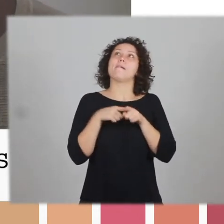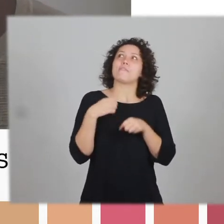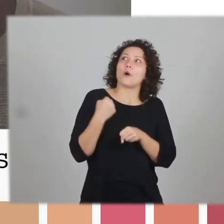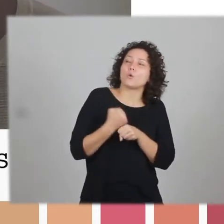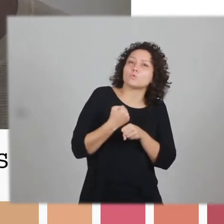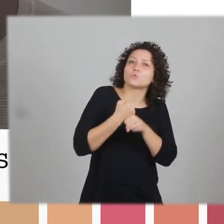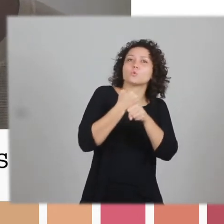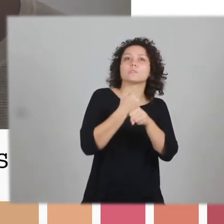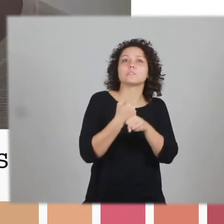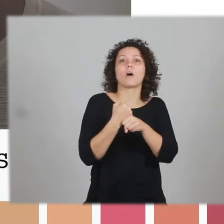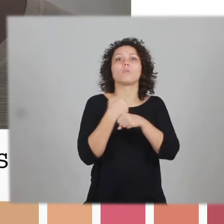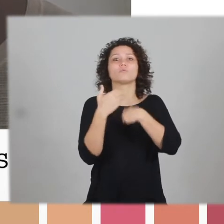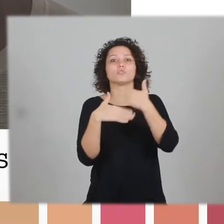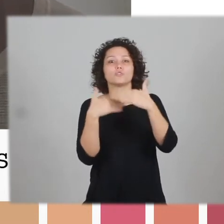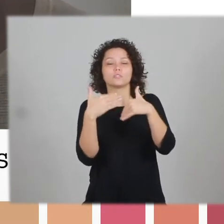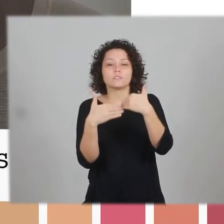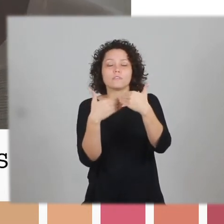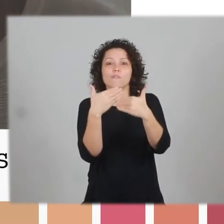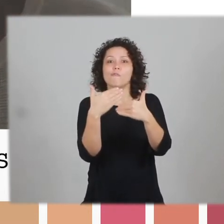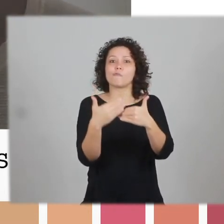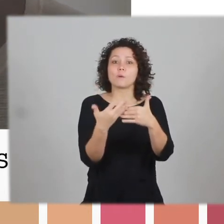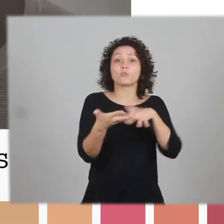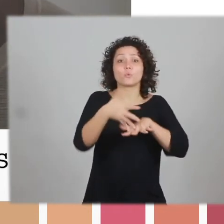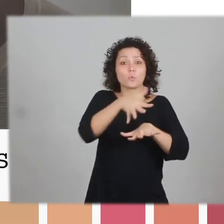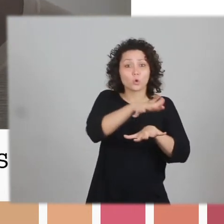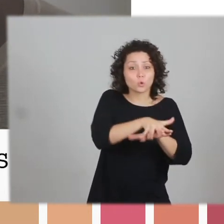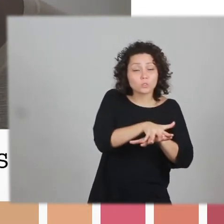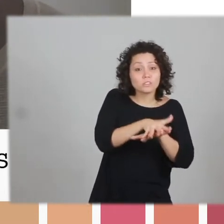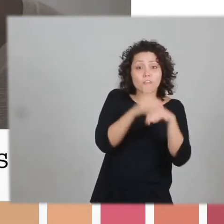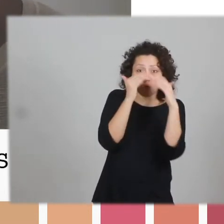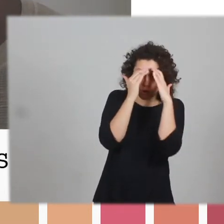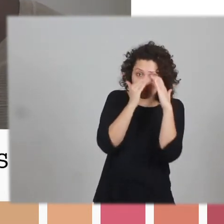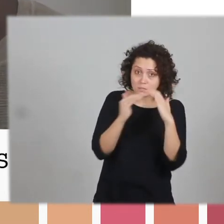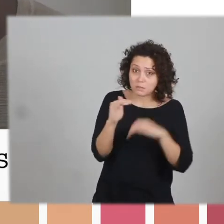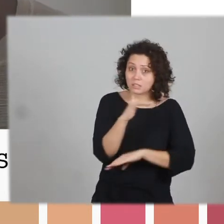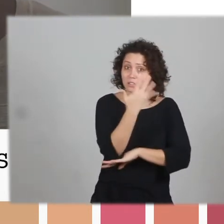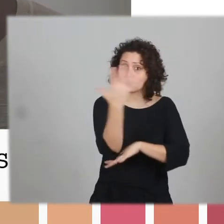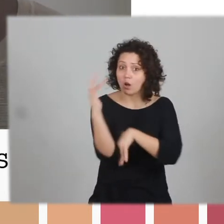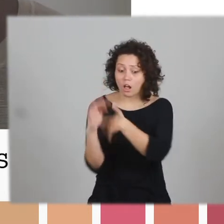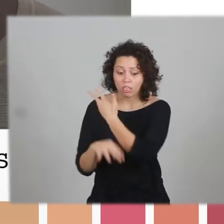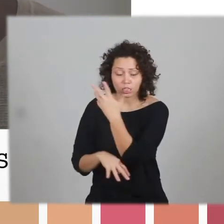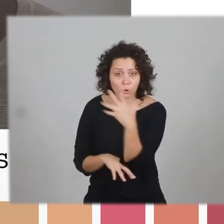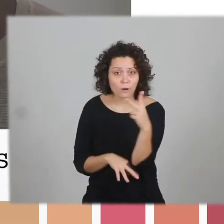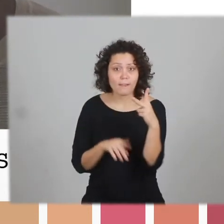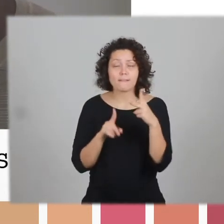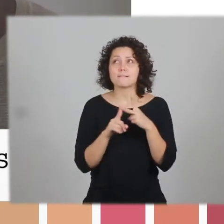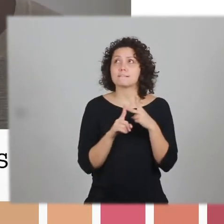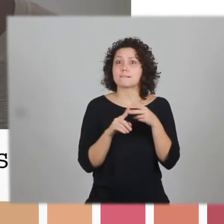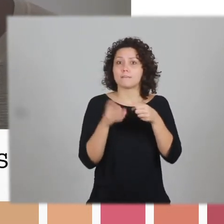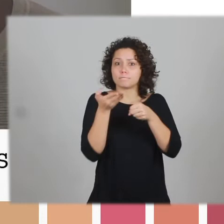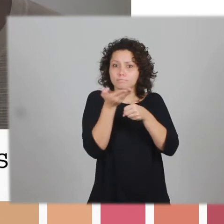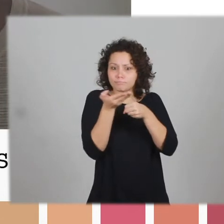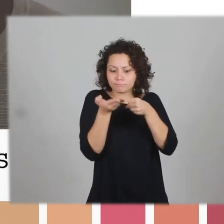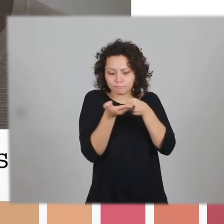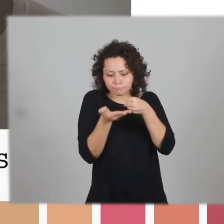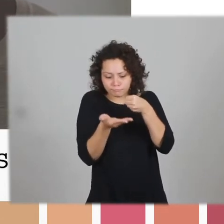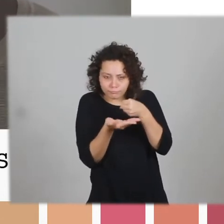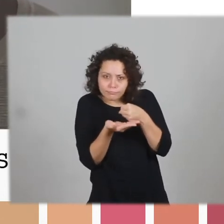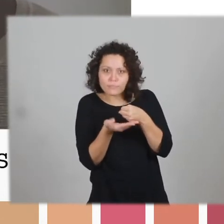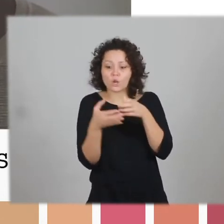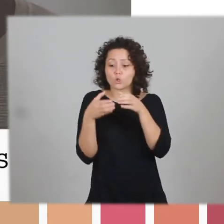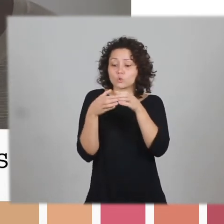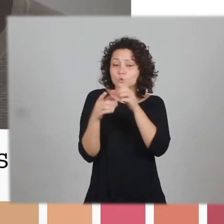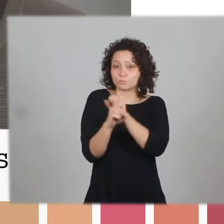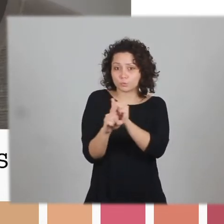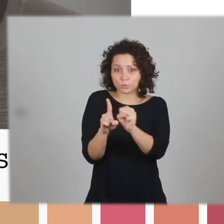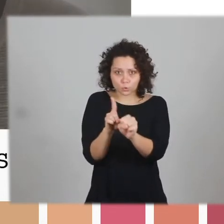respeitando o meio ambiente, as diferentes perspectivas econômicas, as demandas dos grupos sociais. A gente tem uma ruptura com a